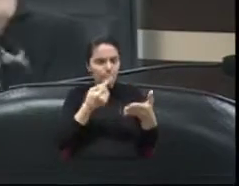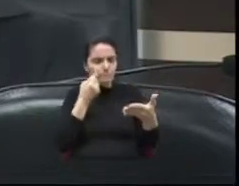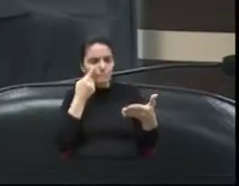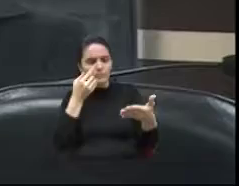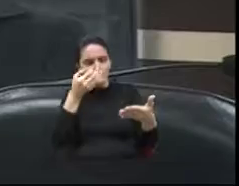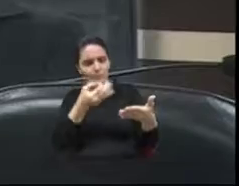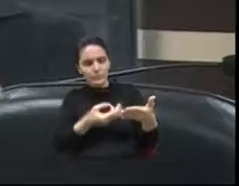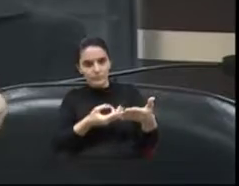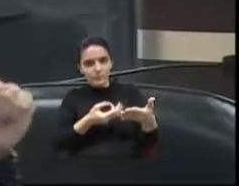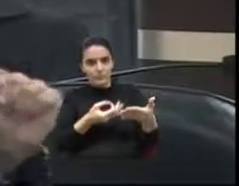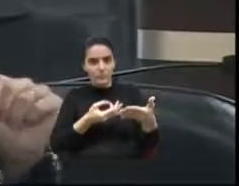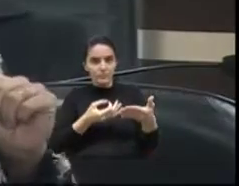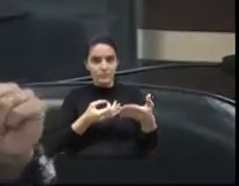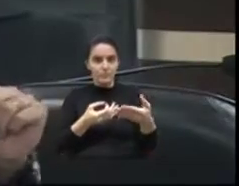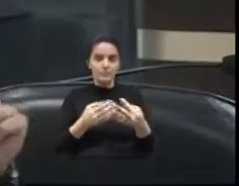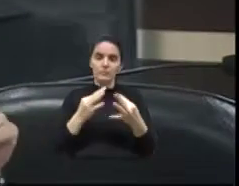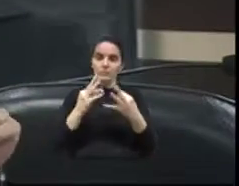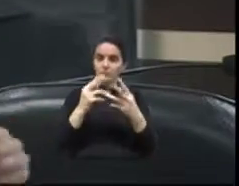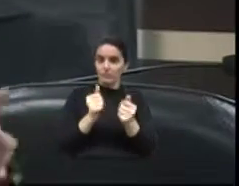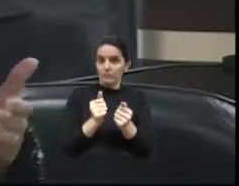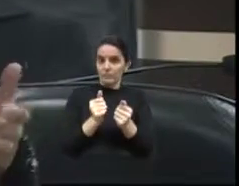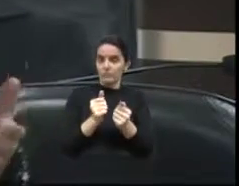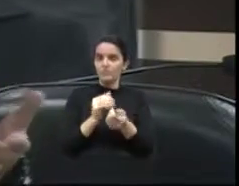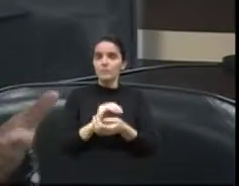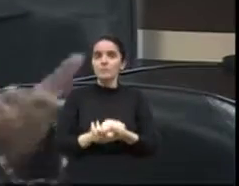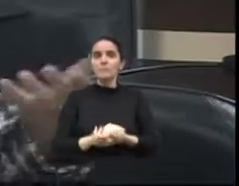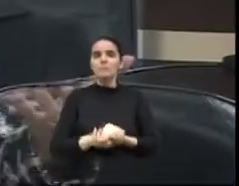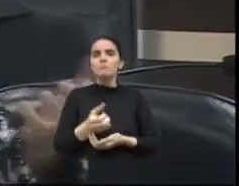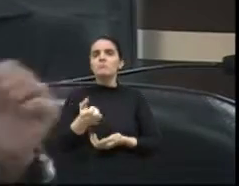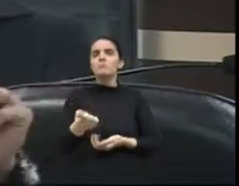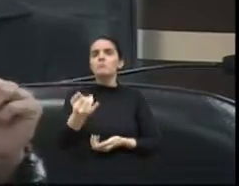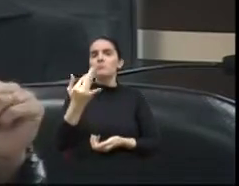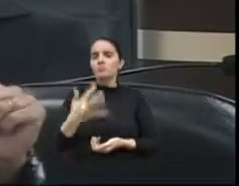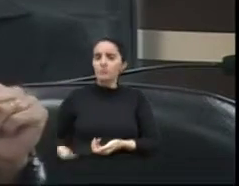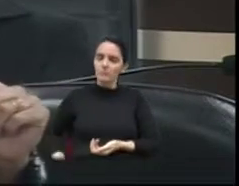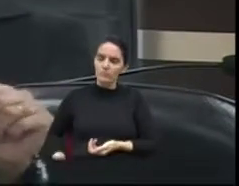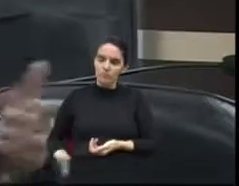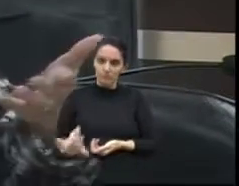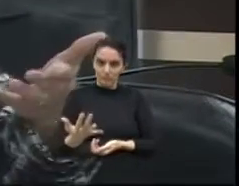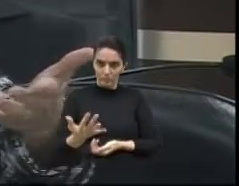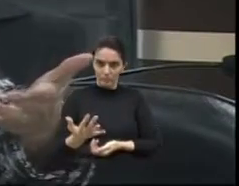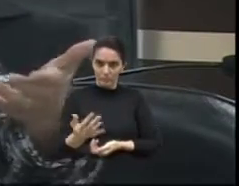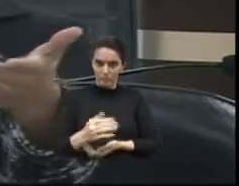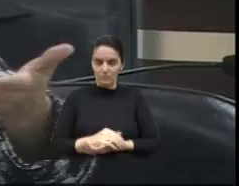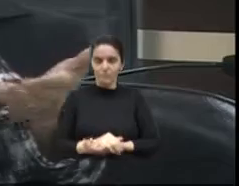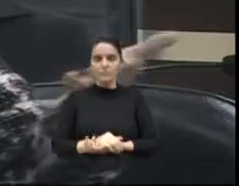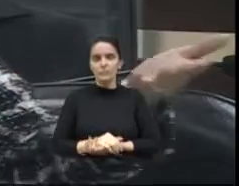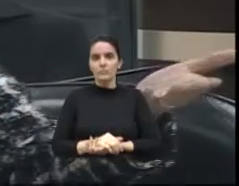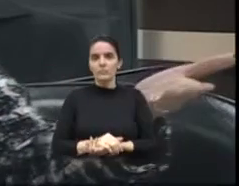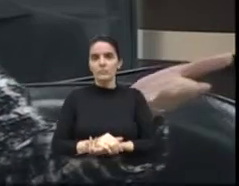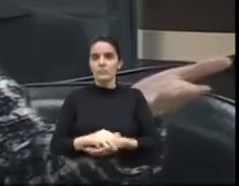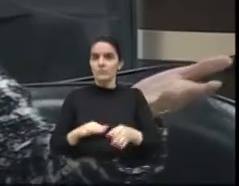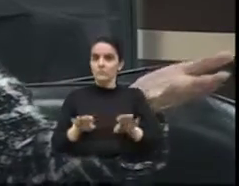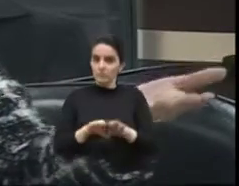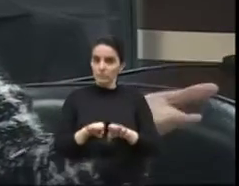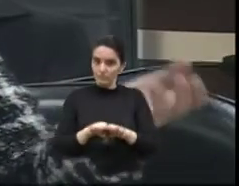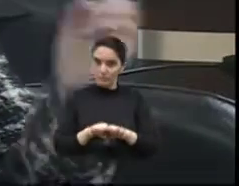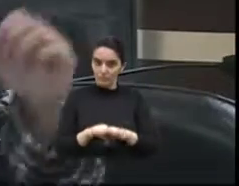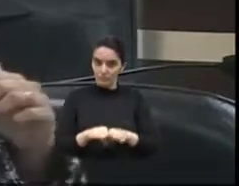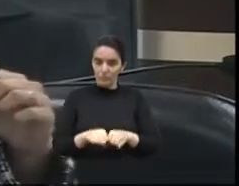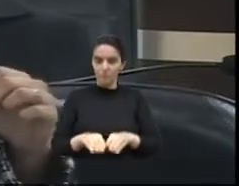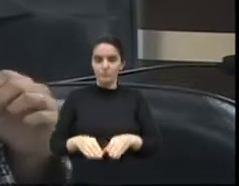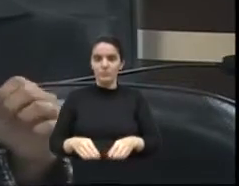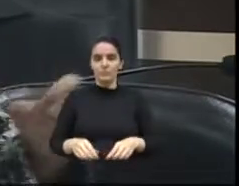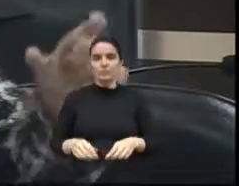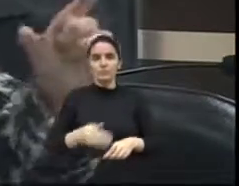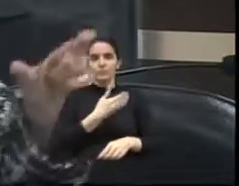com relação a esse objeto. Nós teríamos parâmetros, inclusive licitação feita no governo anterior, no